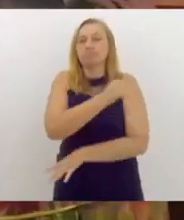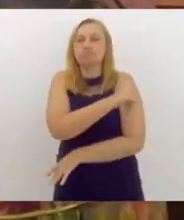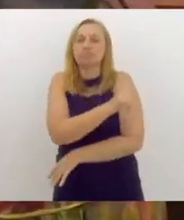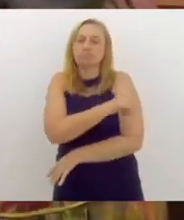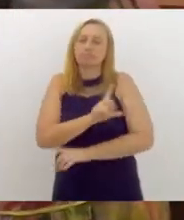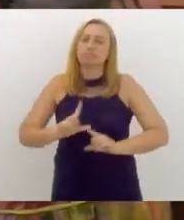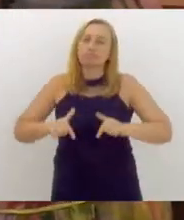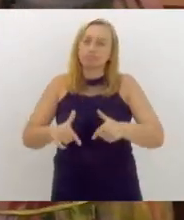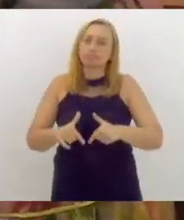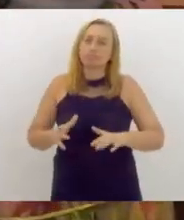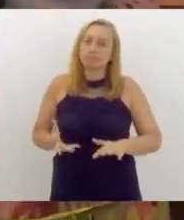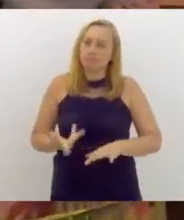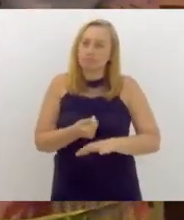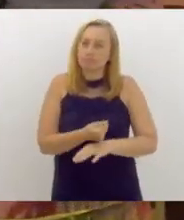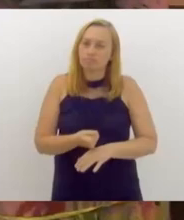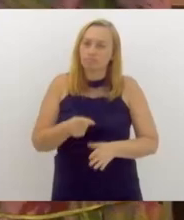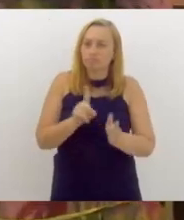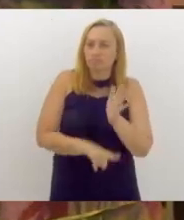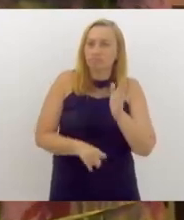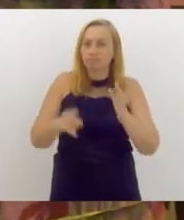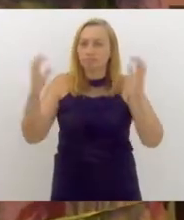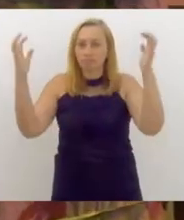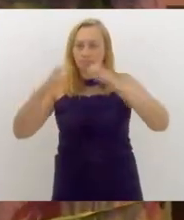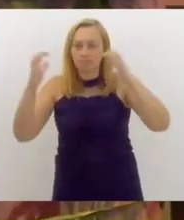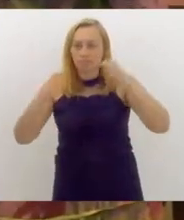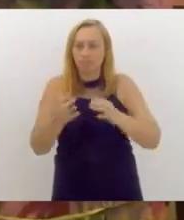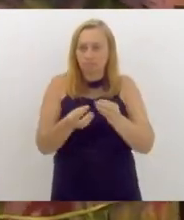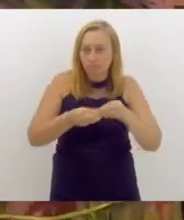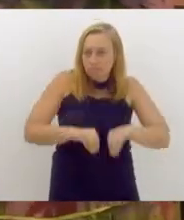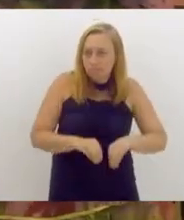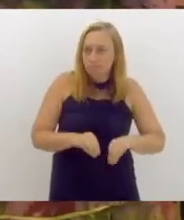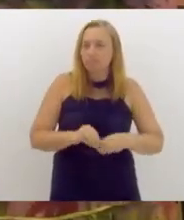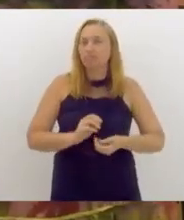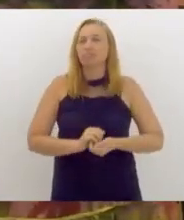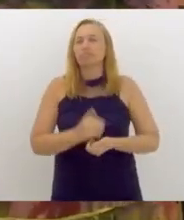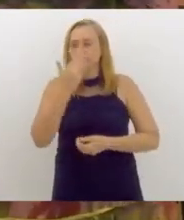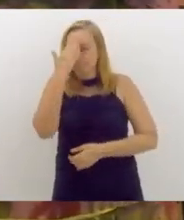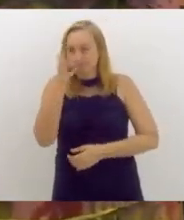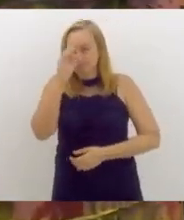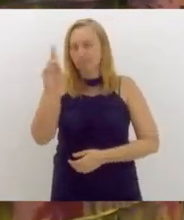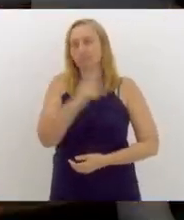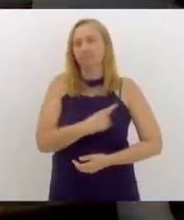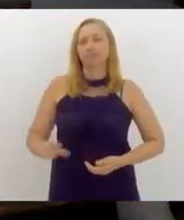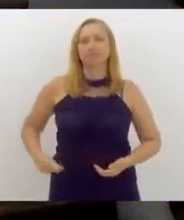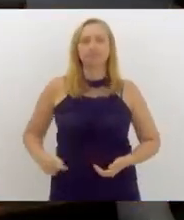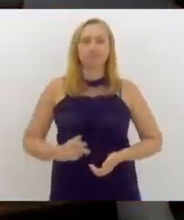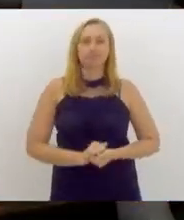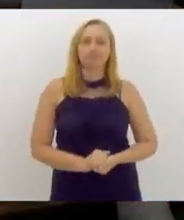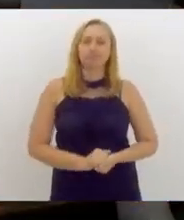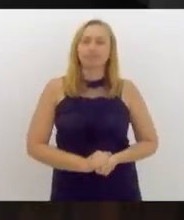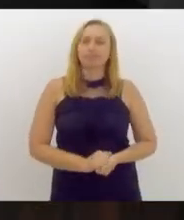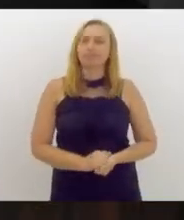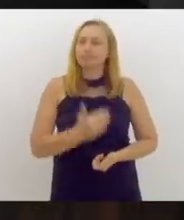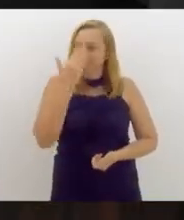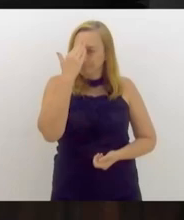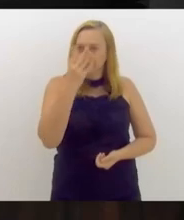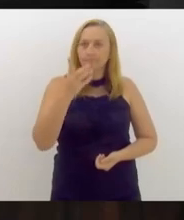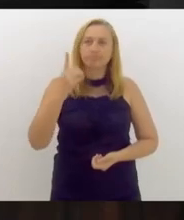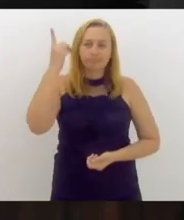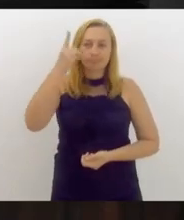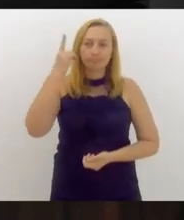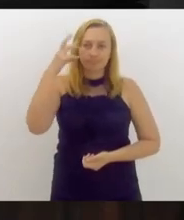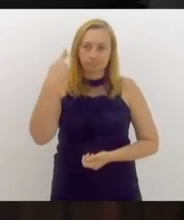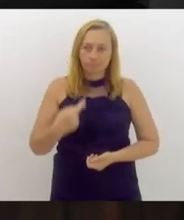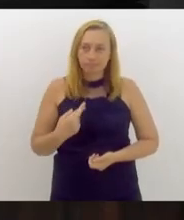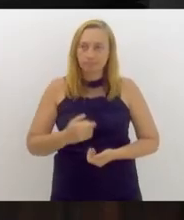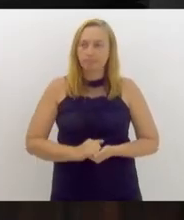mitiguem os efeitos das chuvas, das enchentes e dos desabamentos. Muito obrigada, presidente. Muito obrigado, deputada Renata